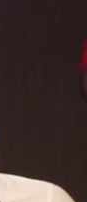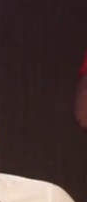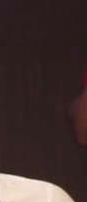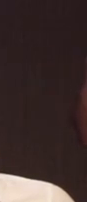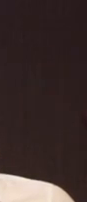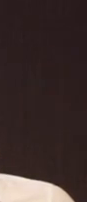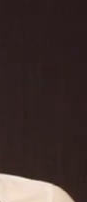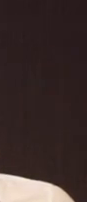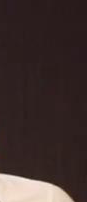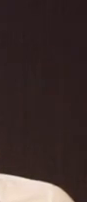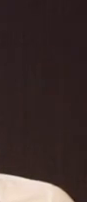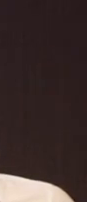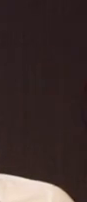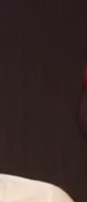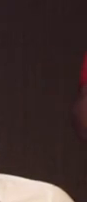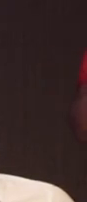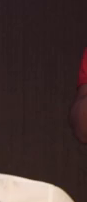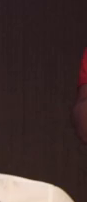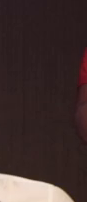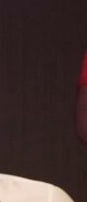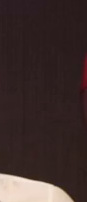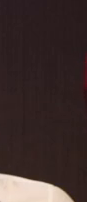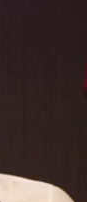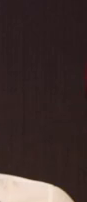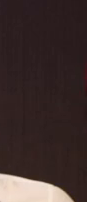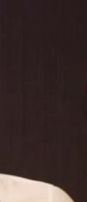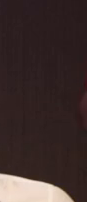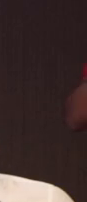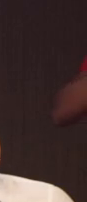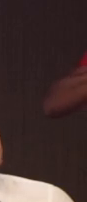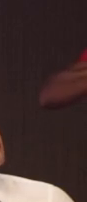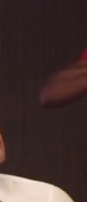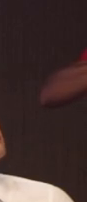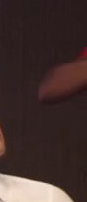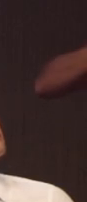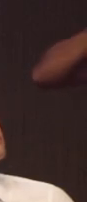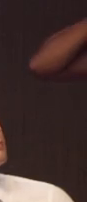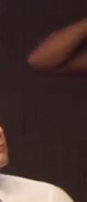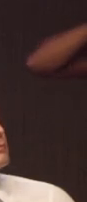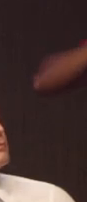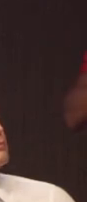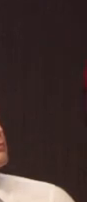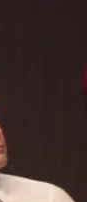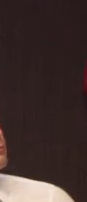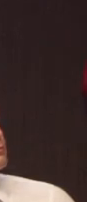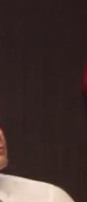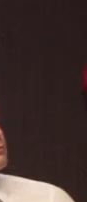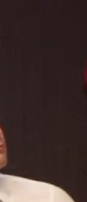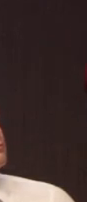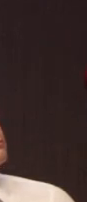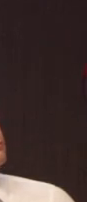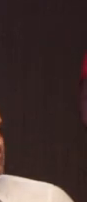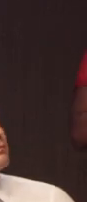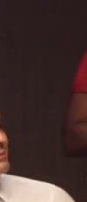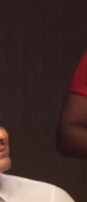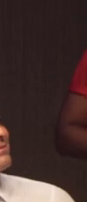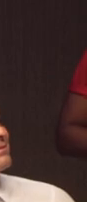professora, Lucimar, de Goiás, enfrento a bala, o boi e a Bíblia. O lado ruim desses